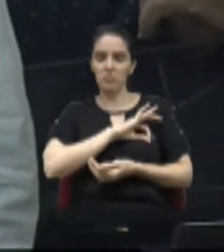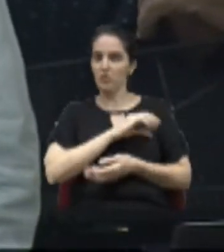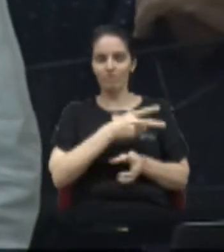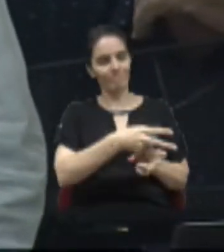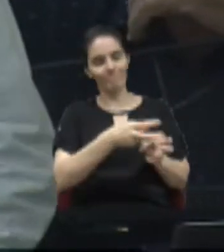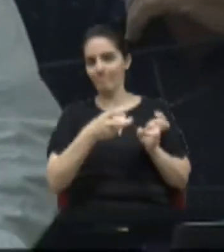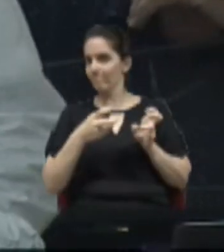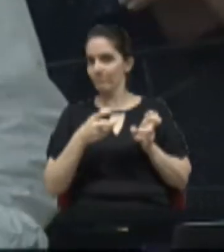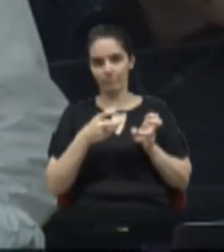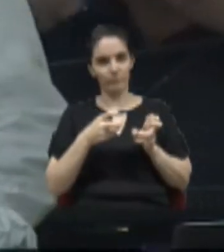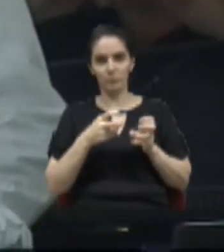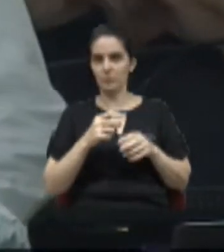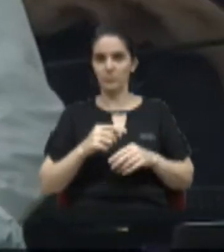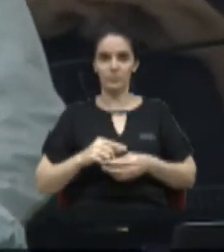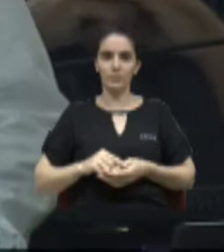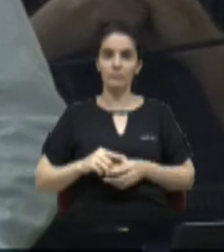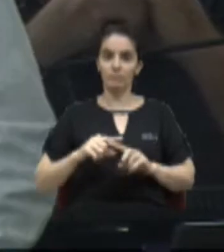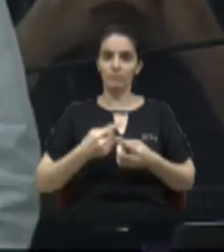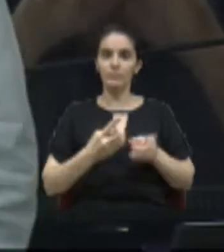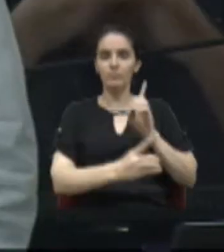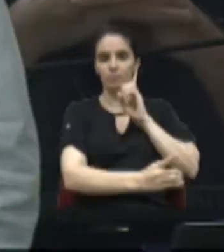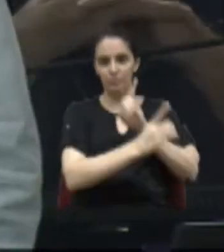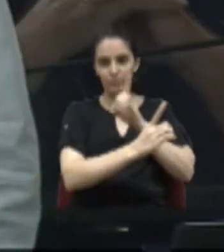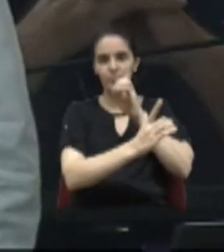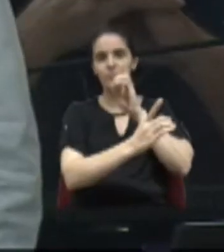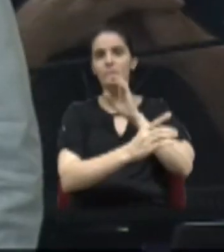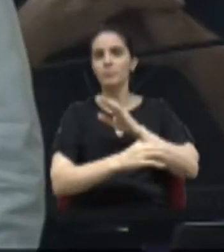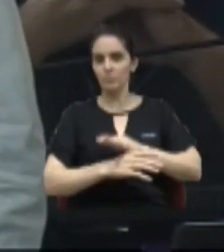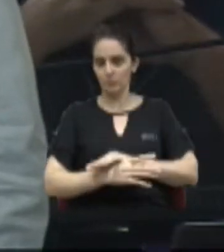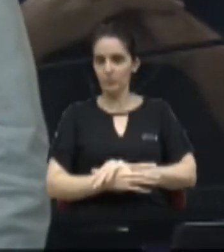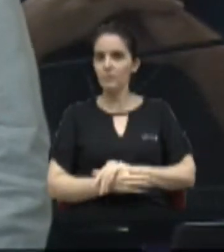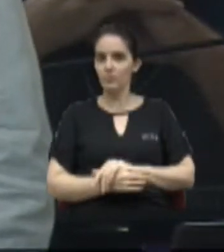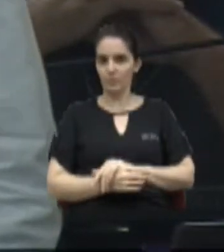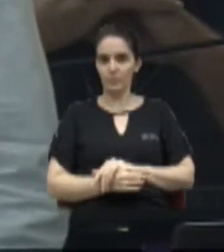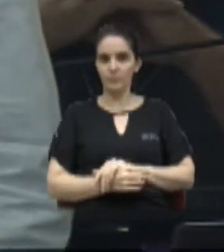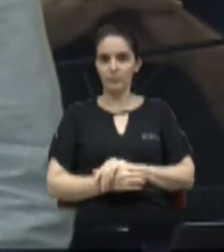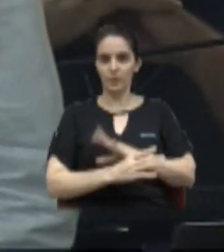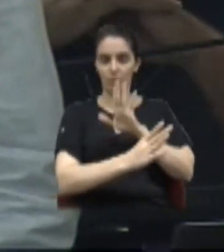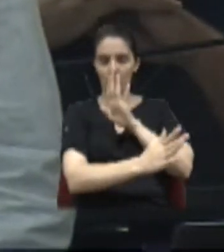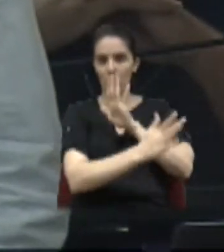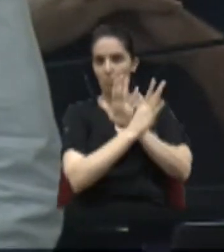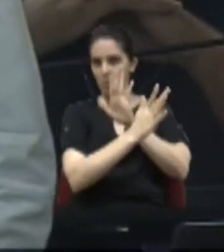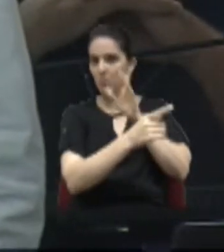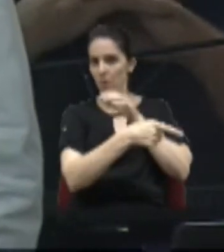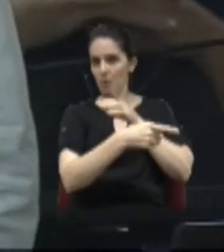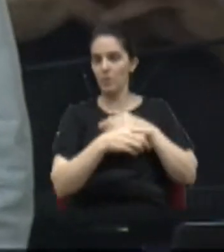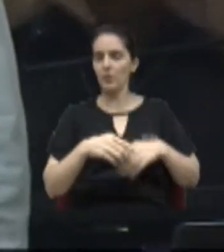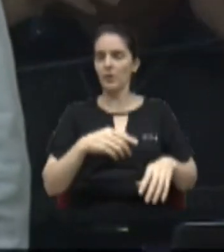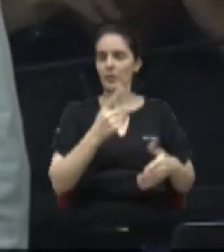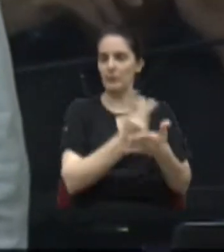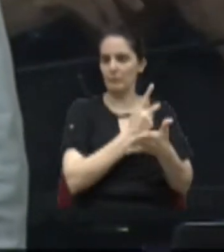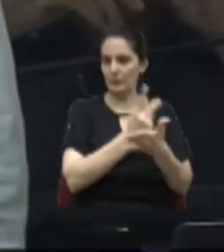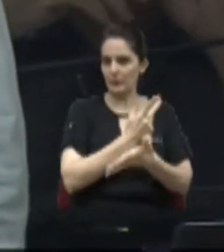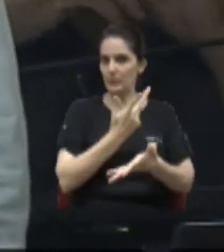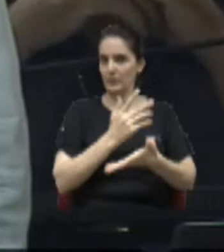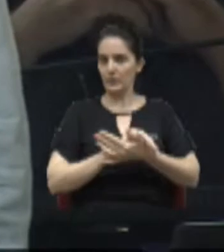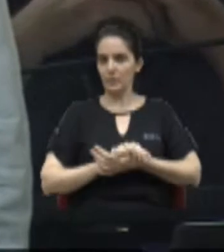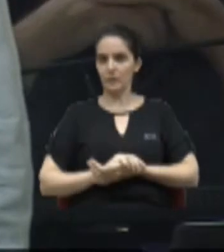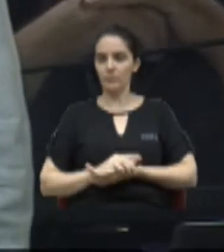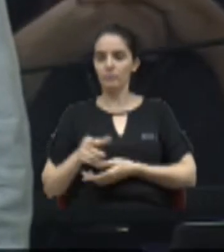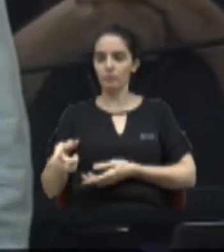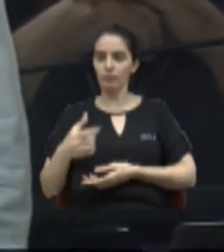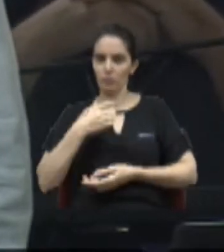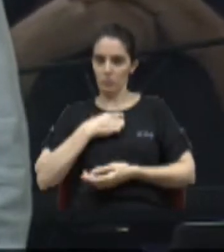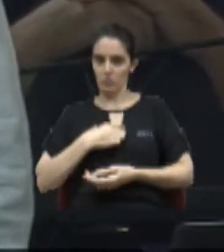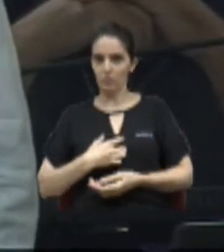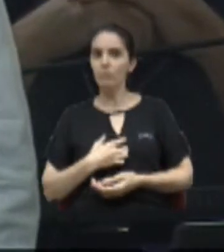E ali foi descoberto esse líder, e tanto é que ele até recebeu uma condecoração da PM